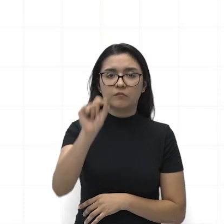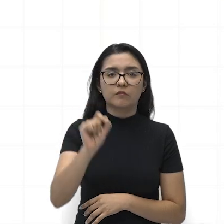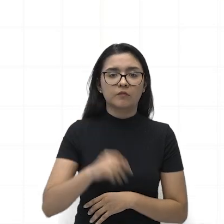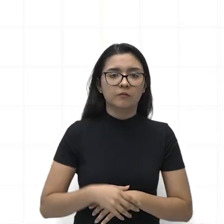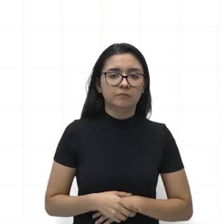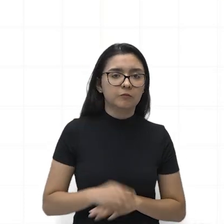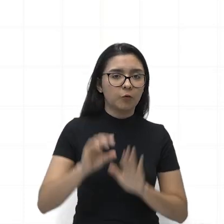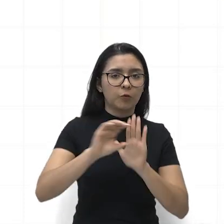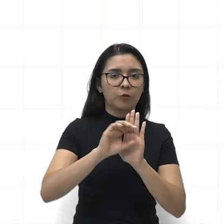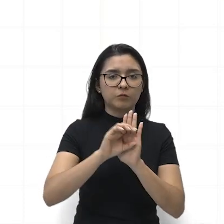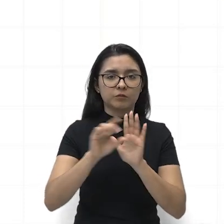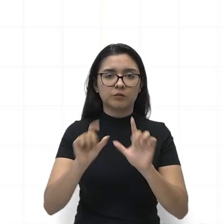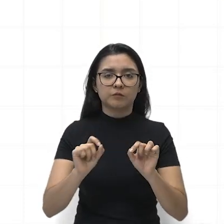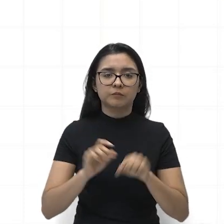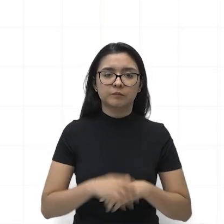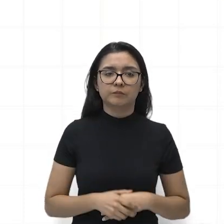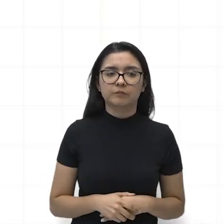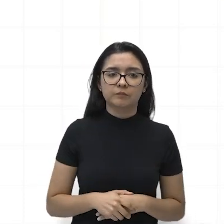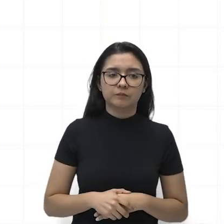ó. Dividir